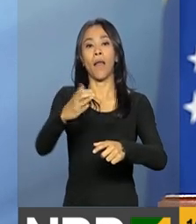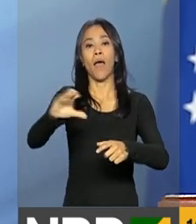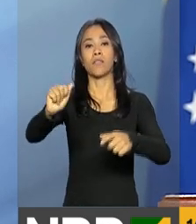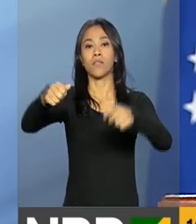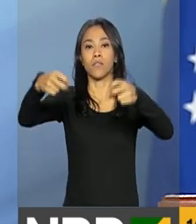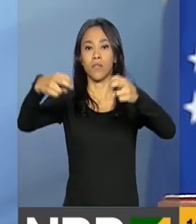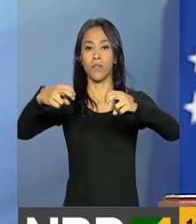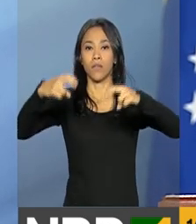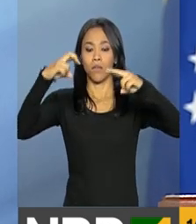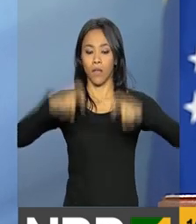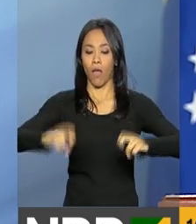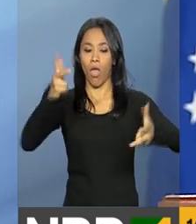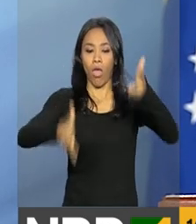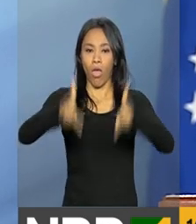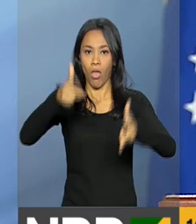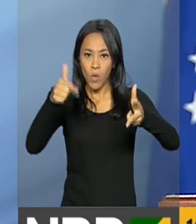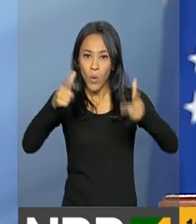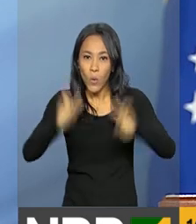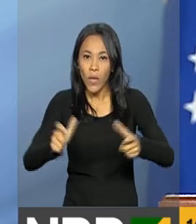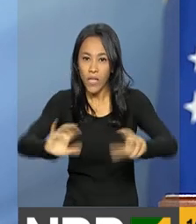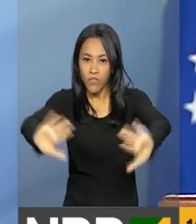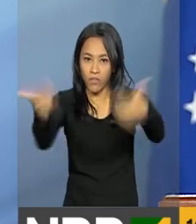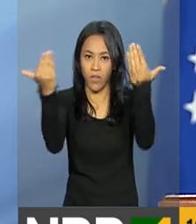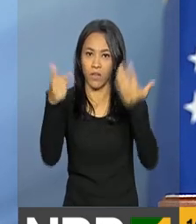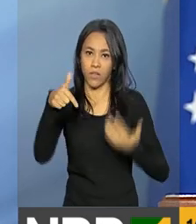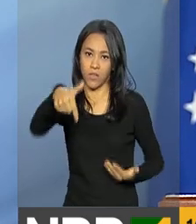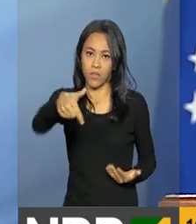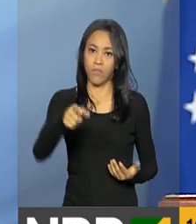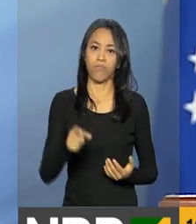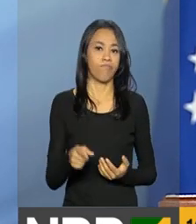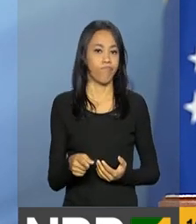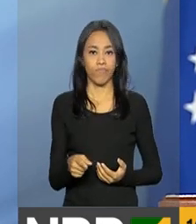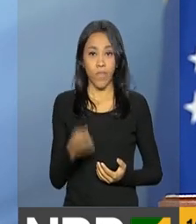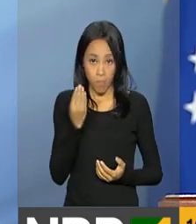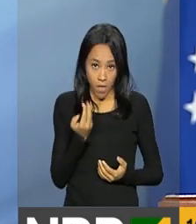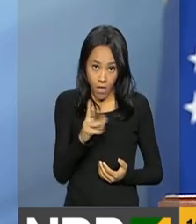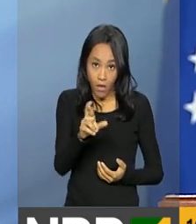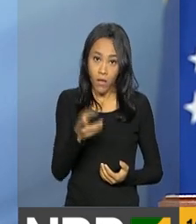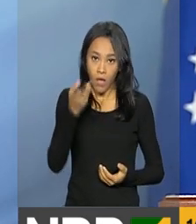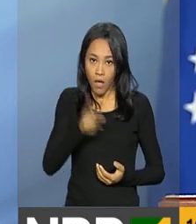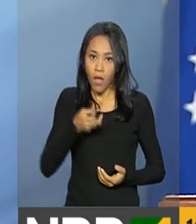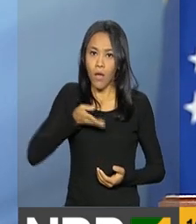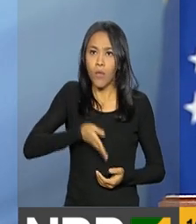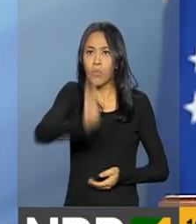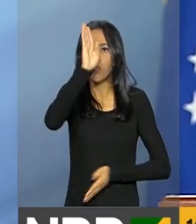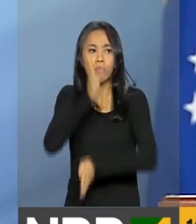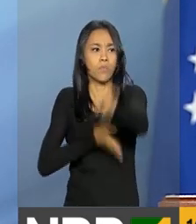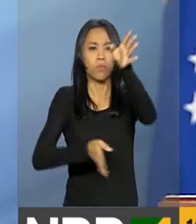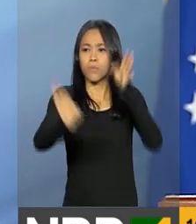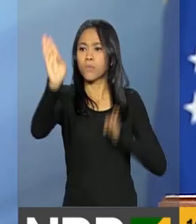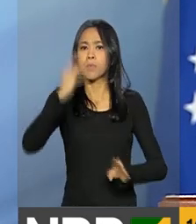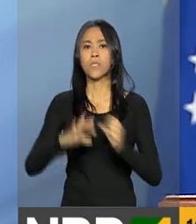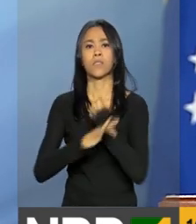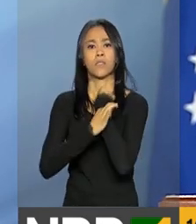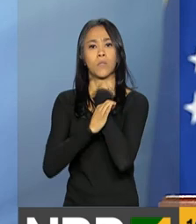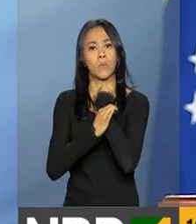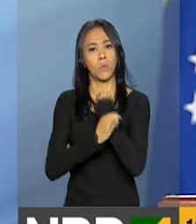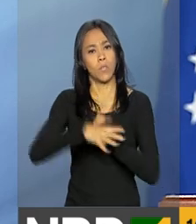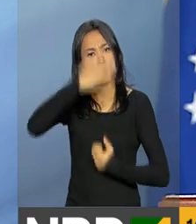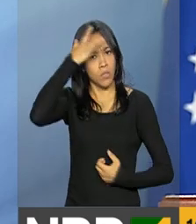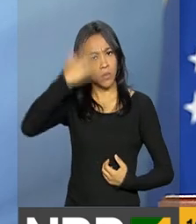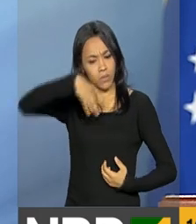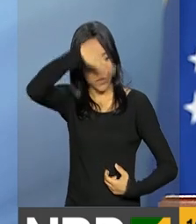organizado. Nossas estradas devem ser rota segura para motoristas